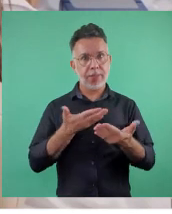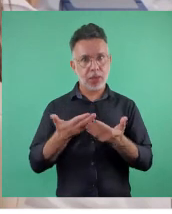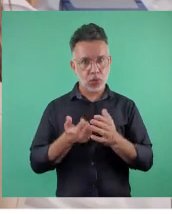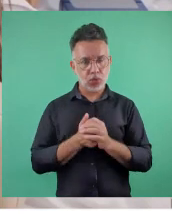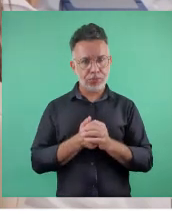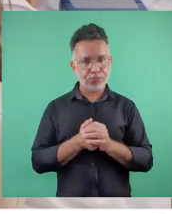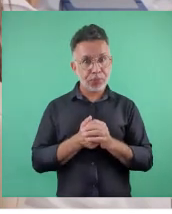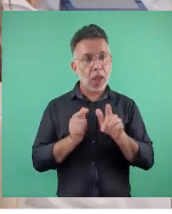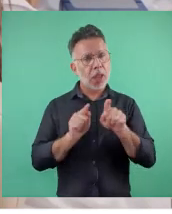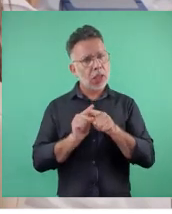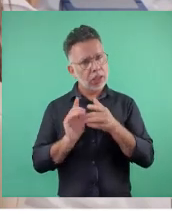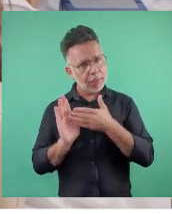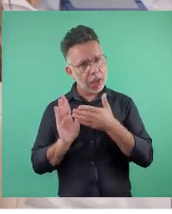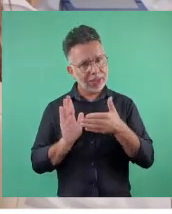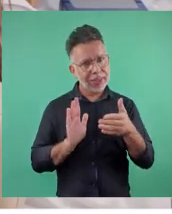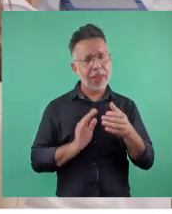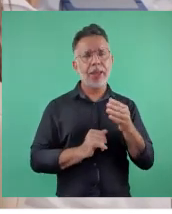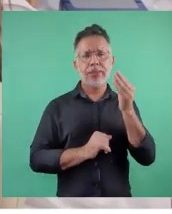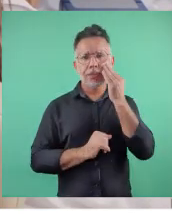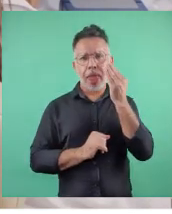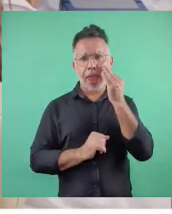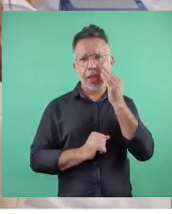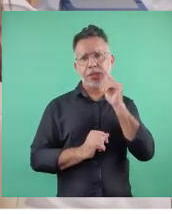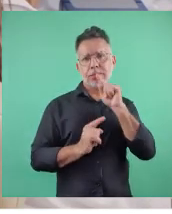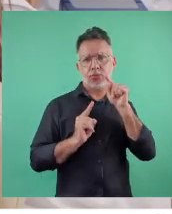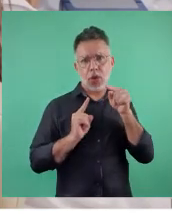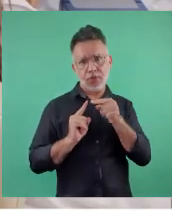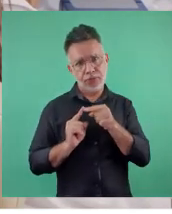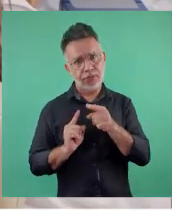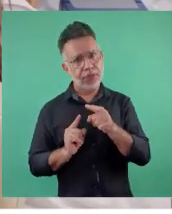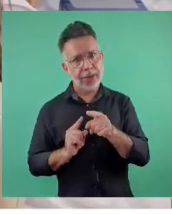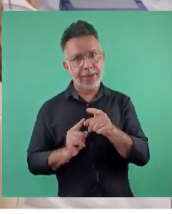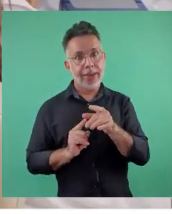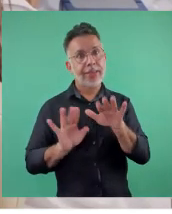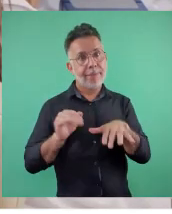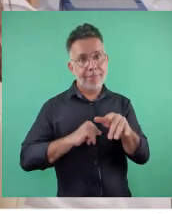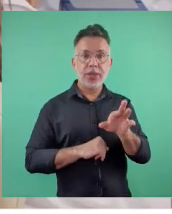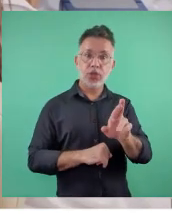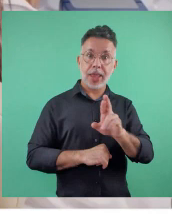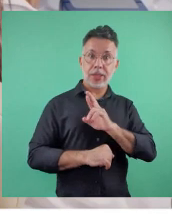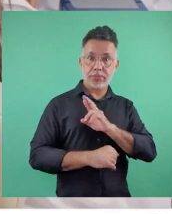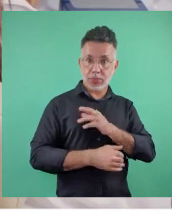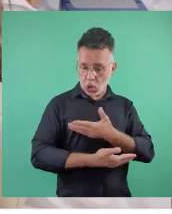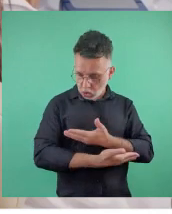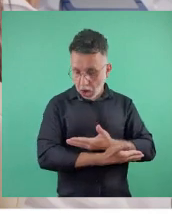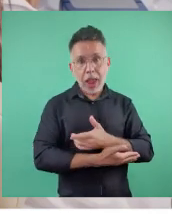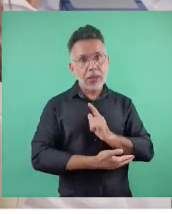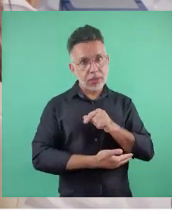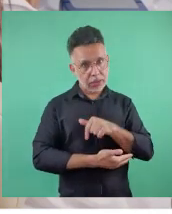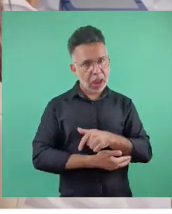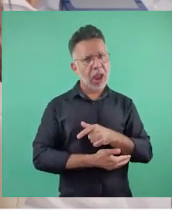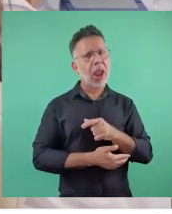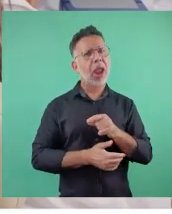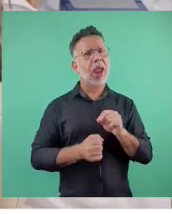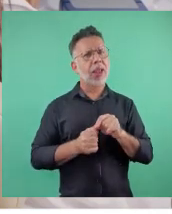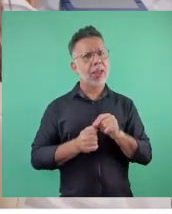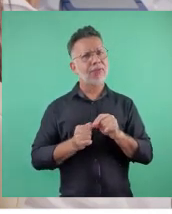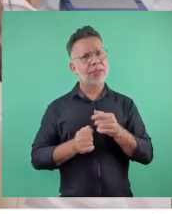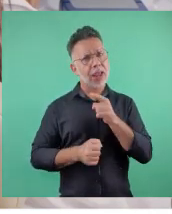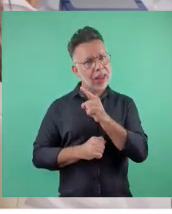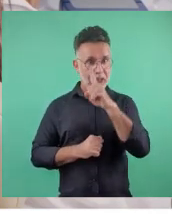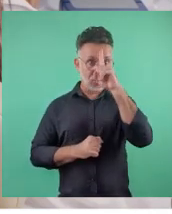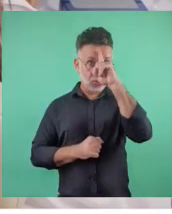você detectar as perdas auditivas, melhor o tratamento. E conforme tem testes objetivos, que